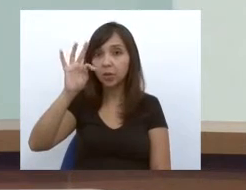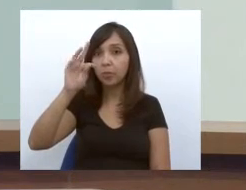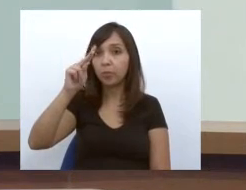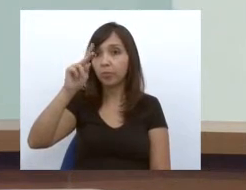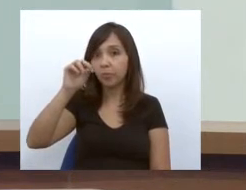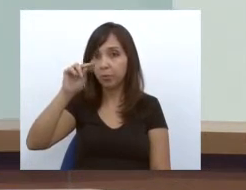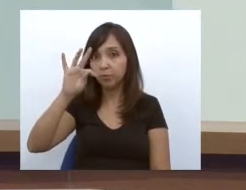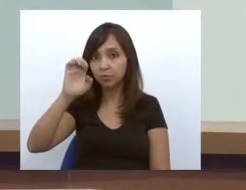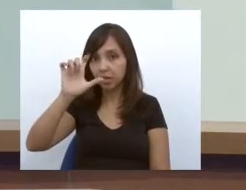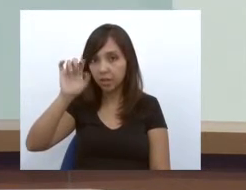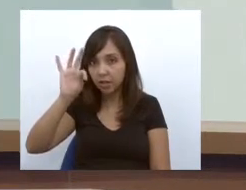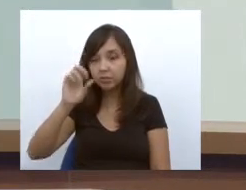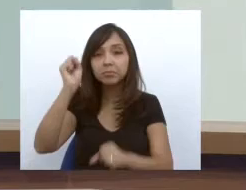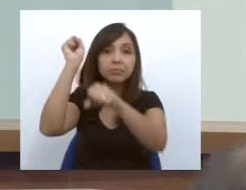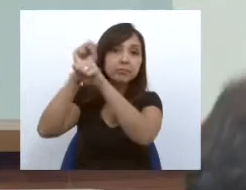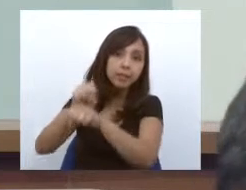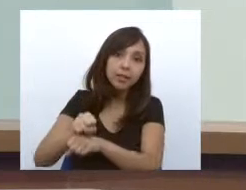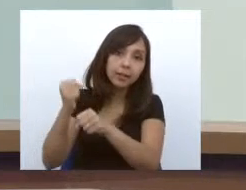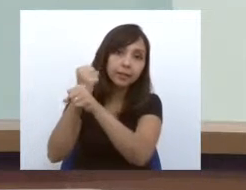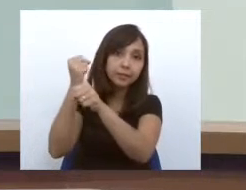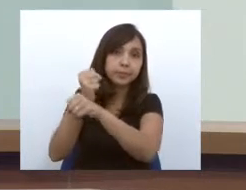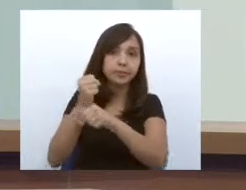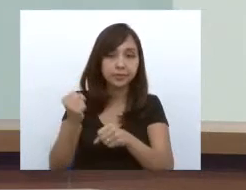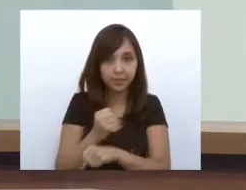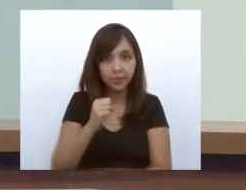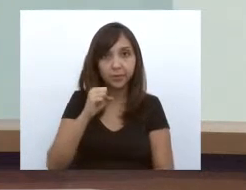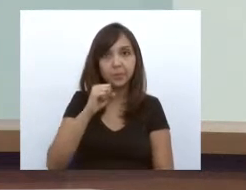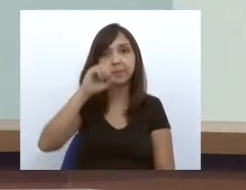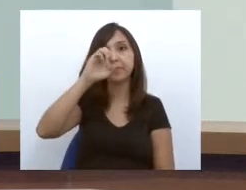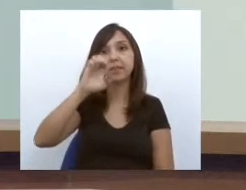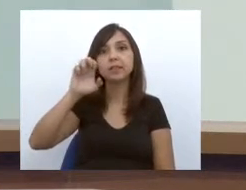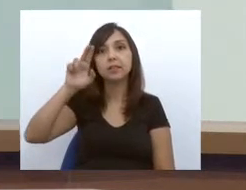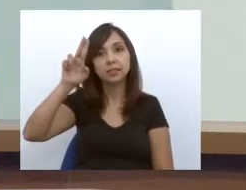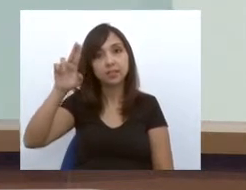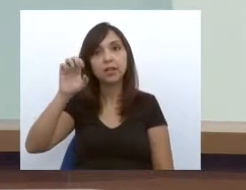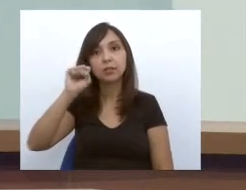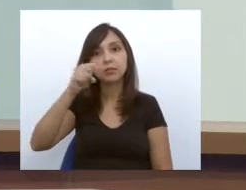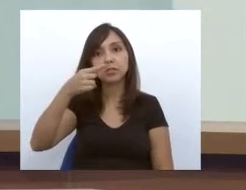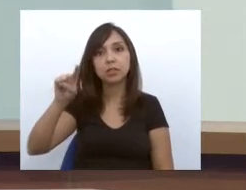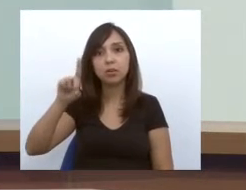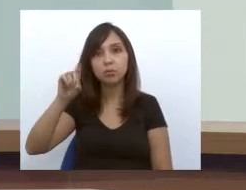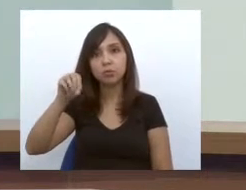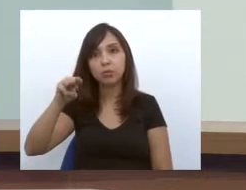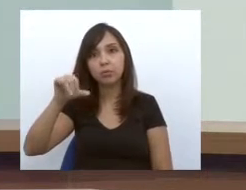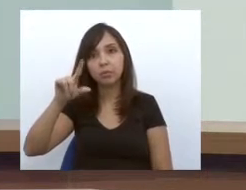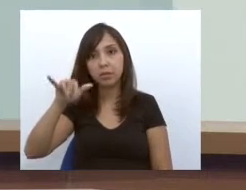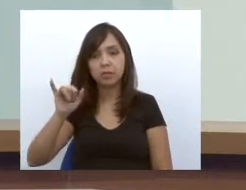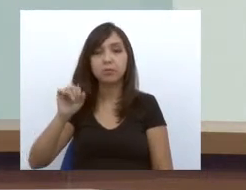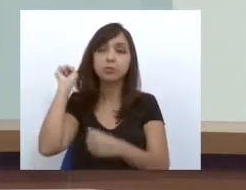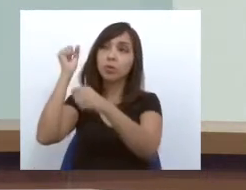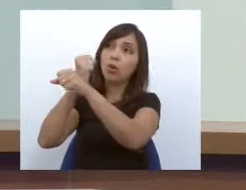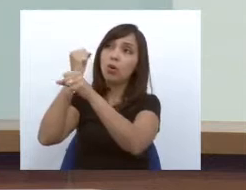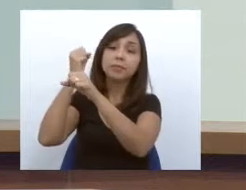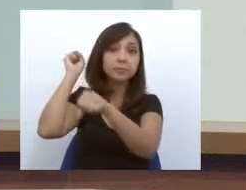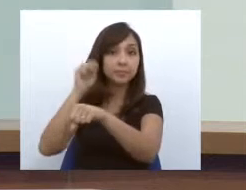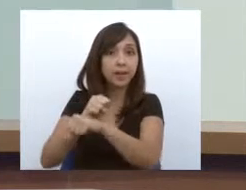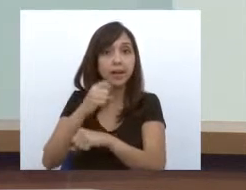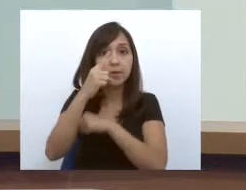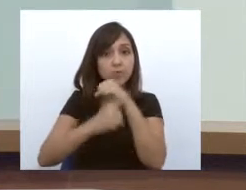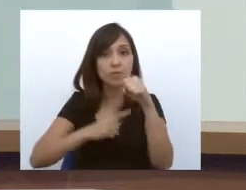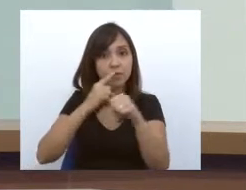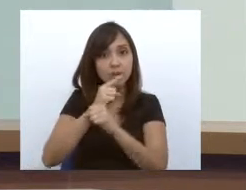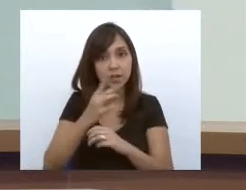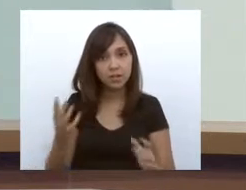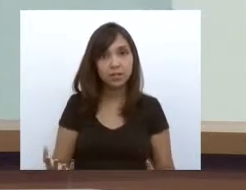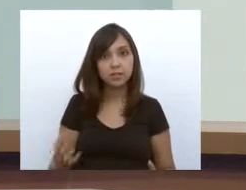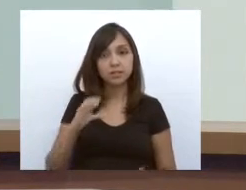parada, Céu do Concesso. Temos o Céu de São Domingos, a obra paralisada há mais de um ano. Nós temos a